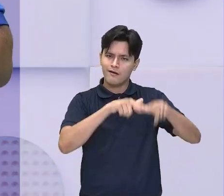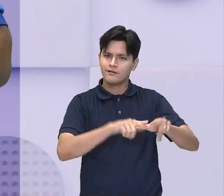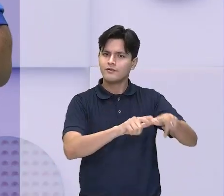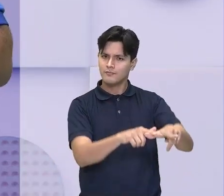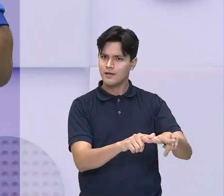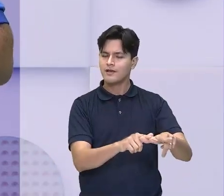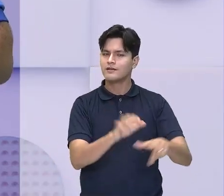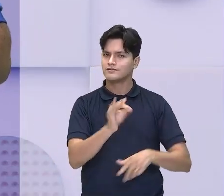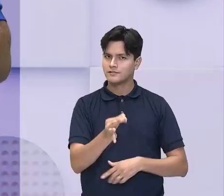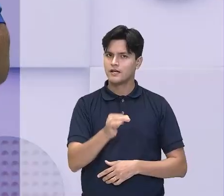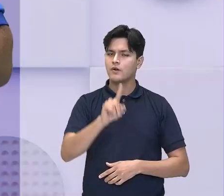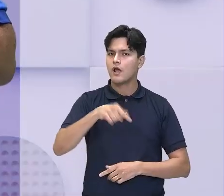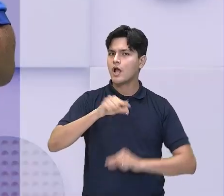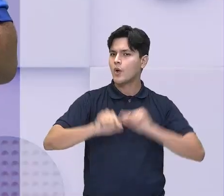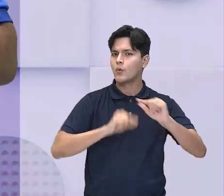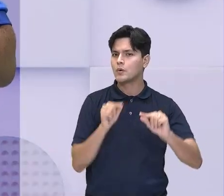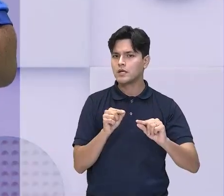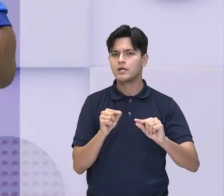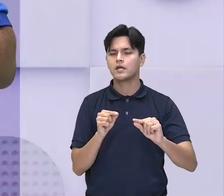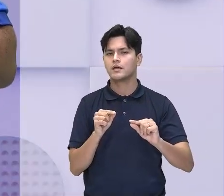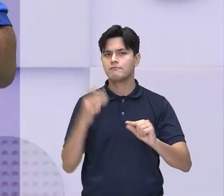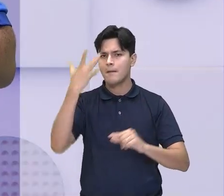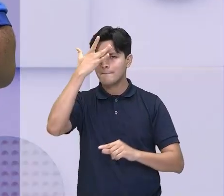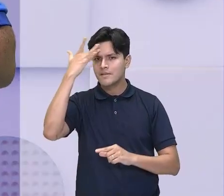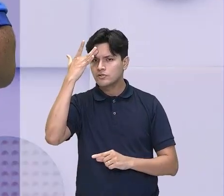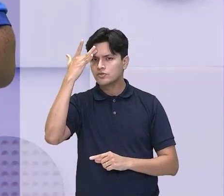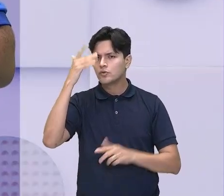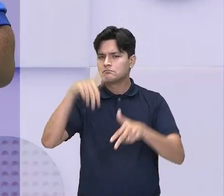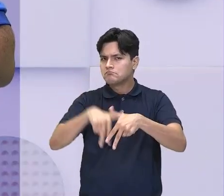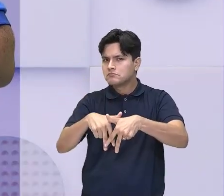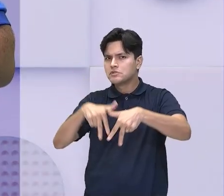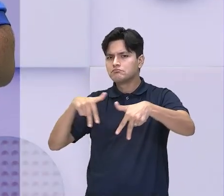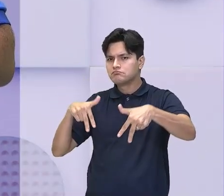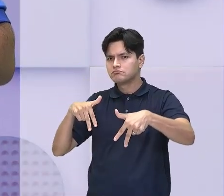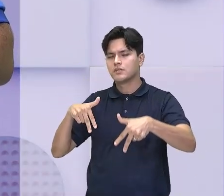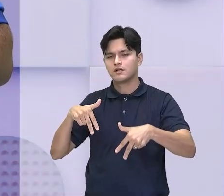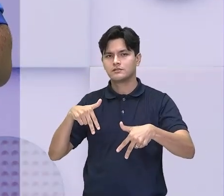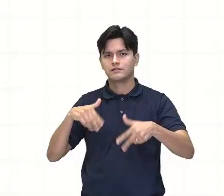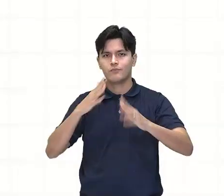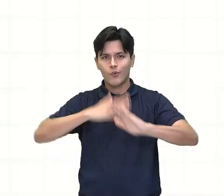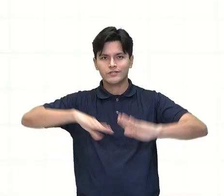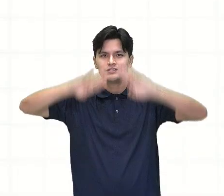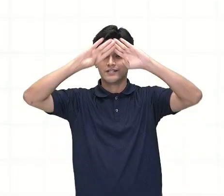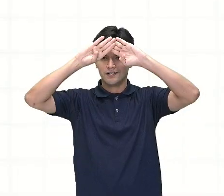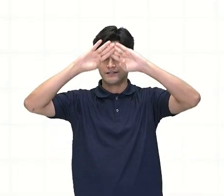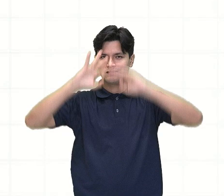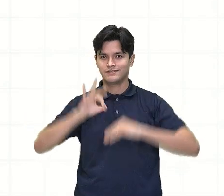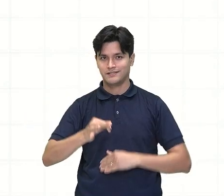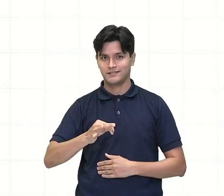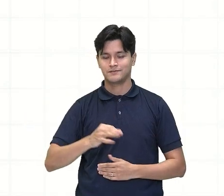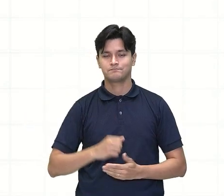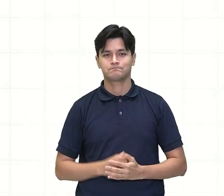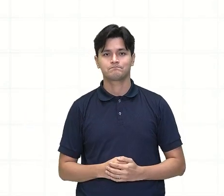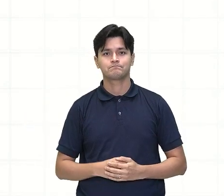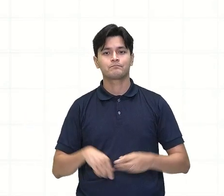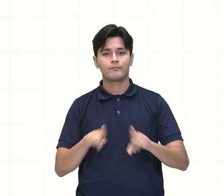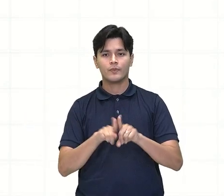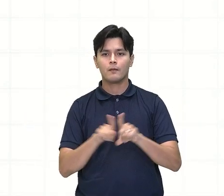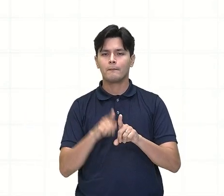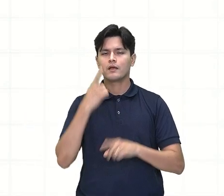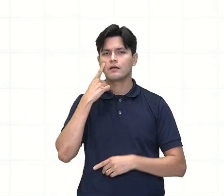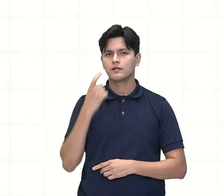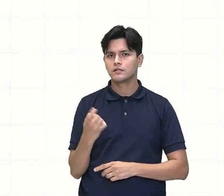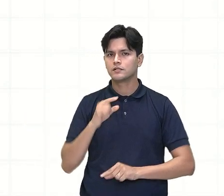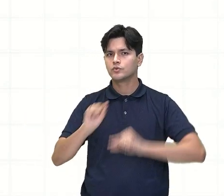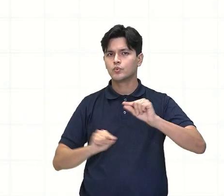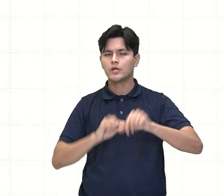tornaram parte da cura e parte da sua cultura. Vamos lá então? E aqui é interessante, a cura pela fé é um